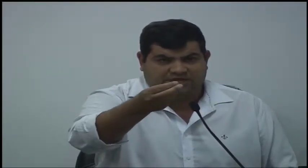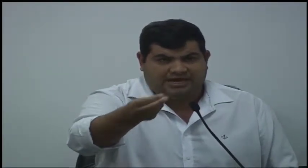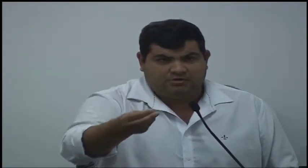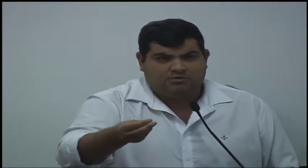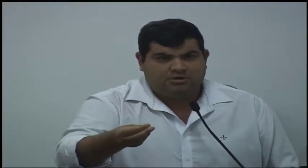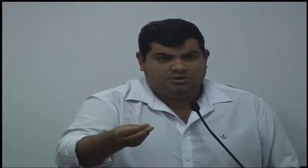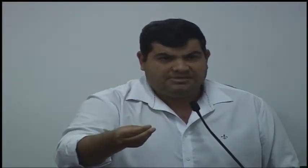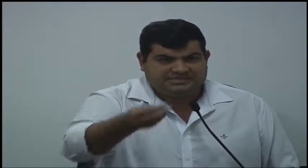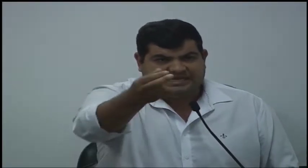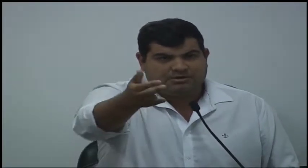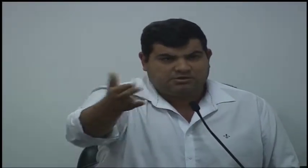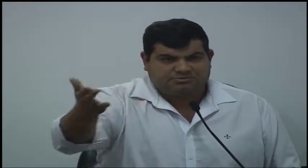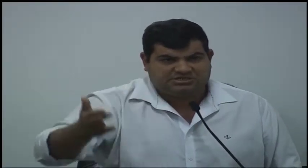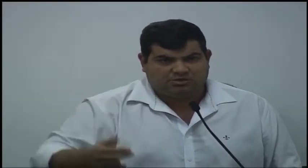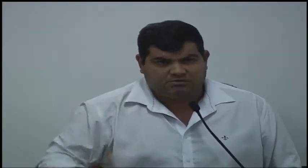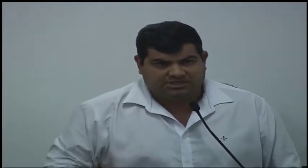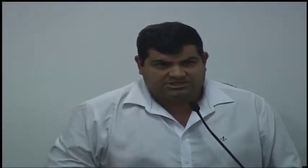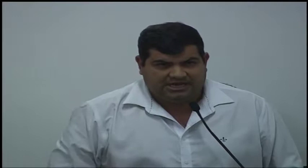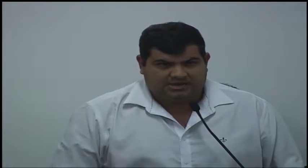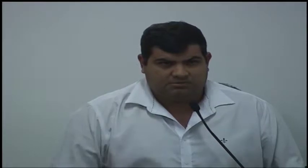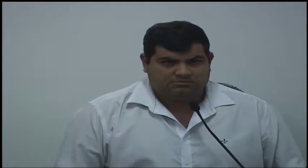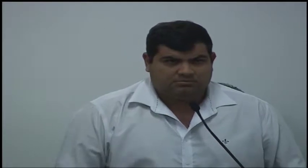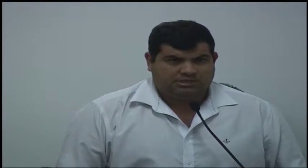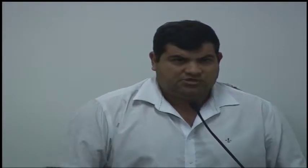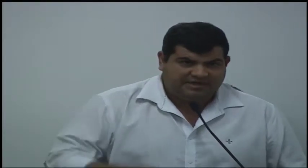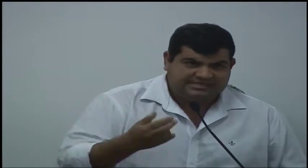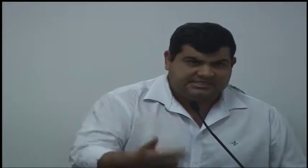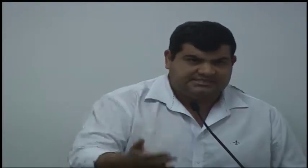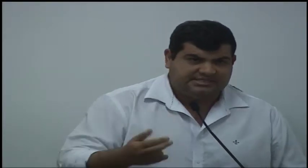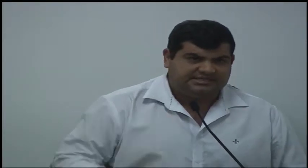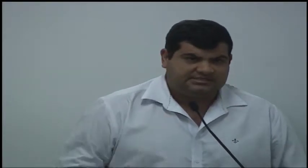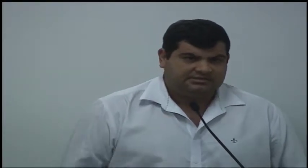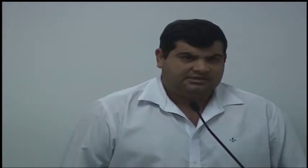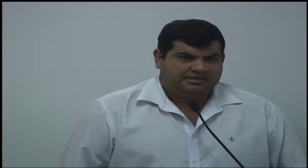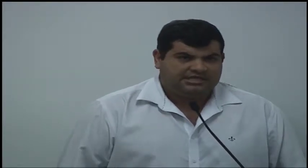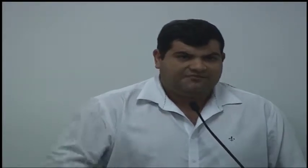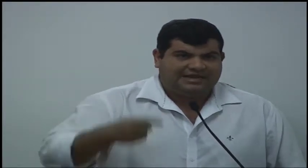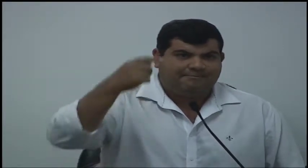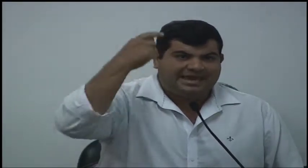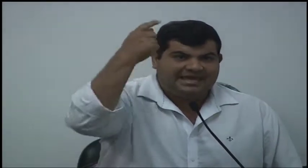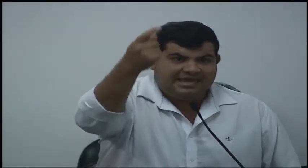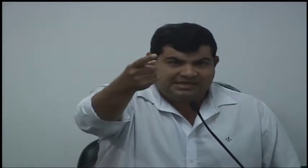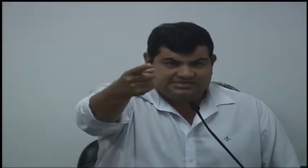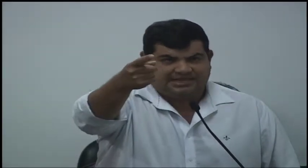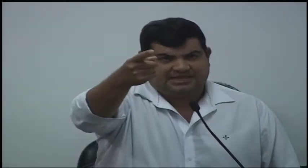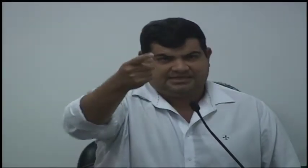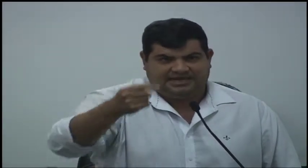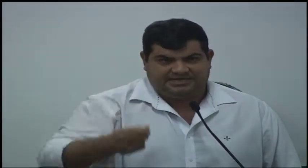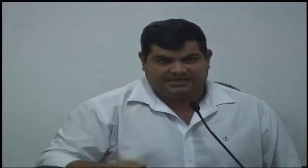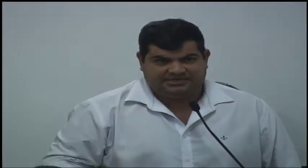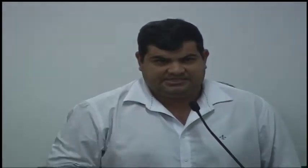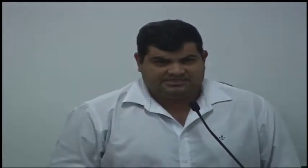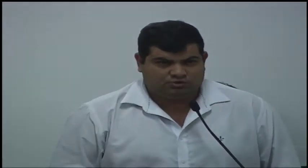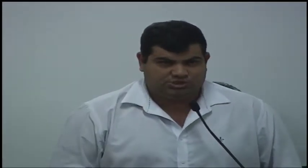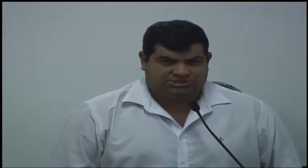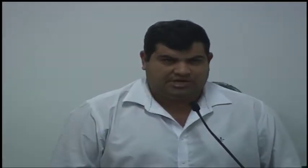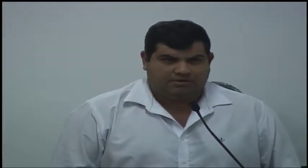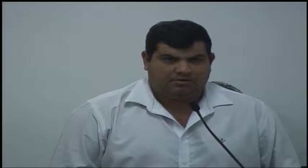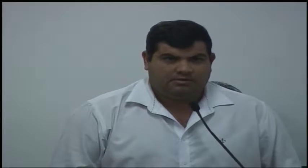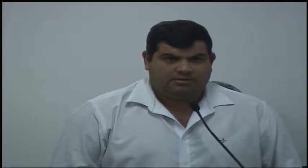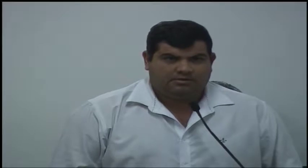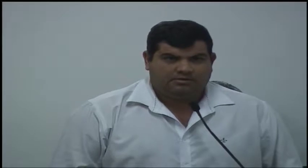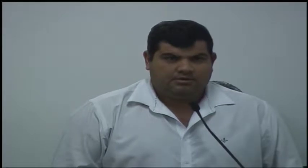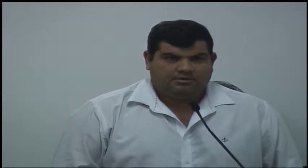primeiro o diálogo, mas você sabe que com esse pessoal não tem diálogo. Eles oferecem resistência. Tem que falar para eles acatarem a decisão